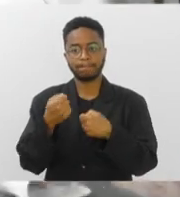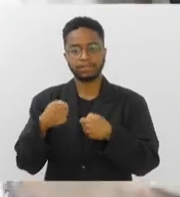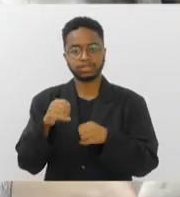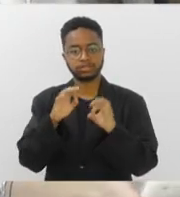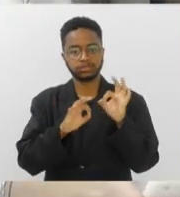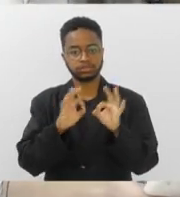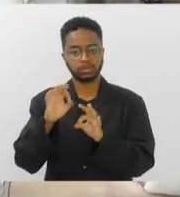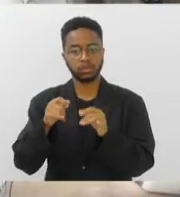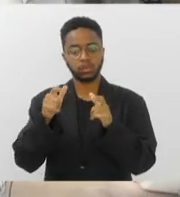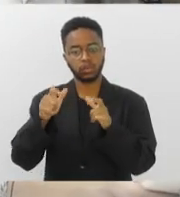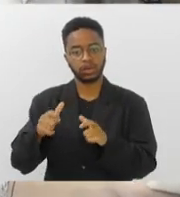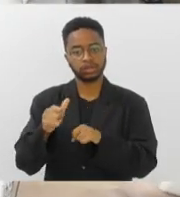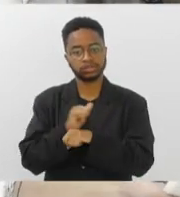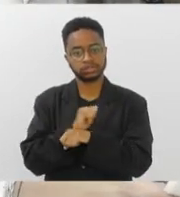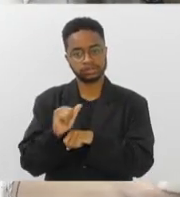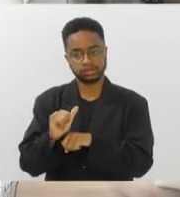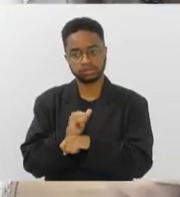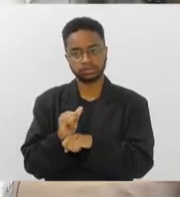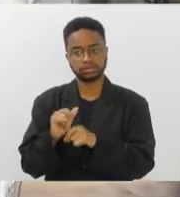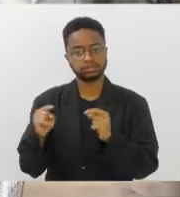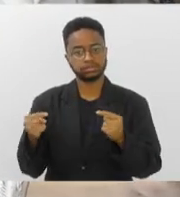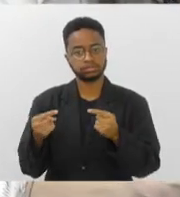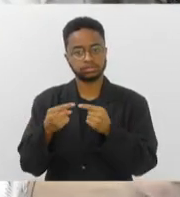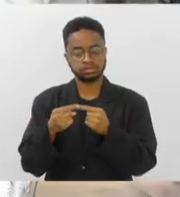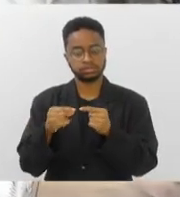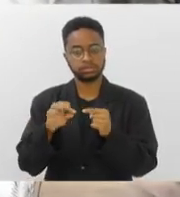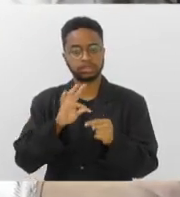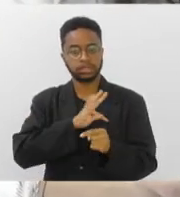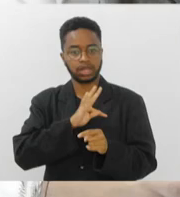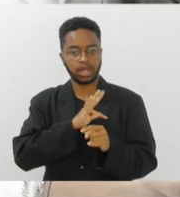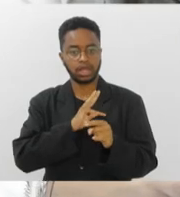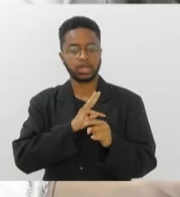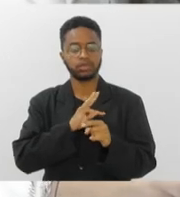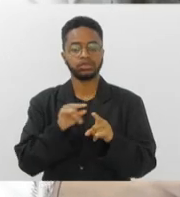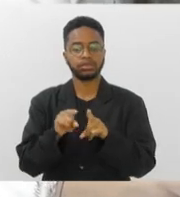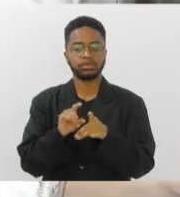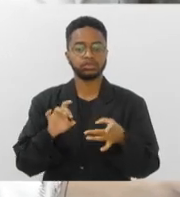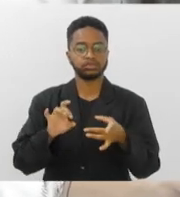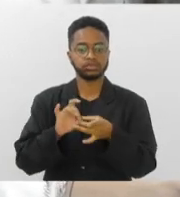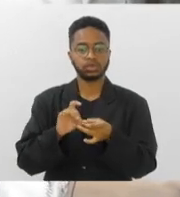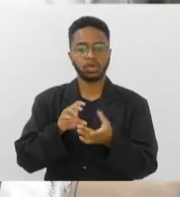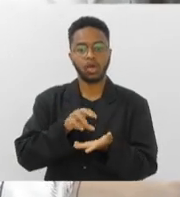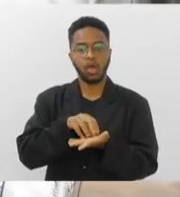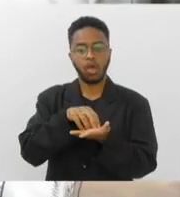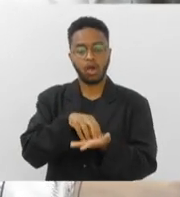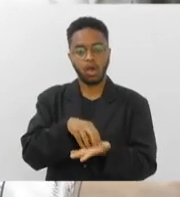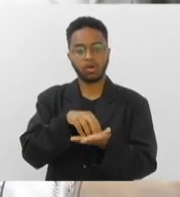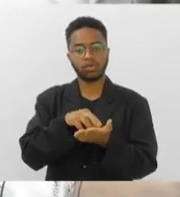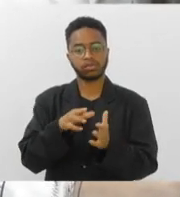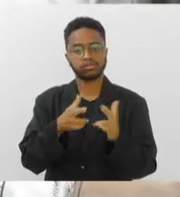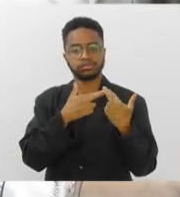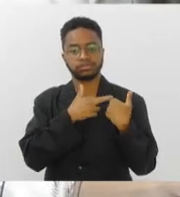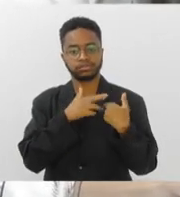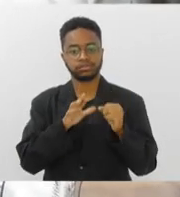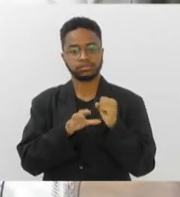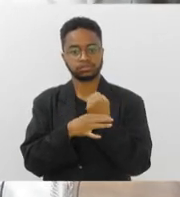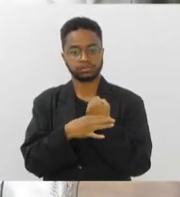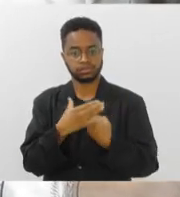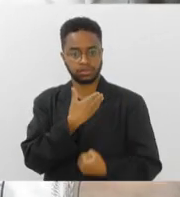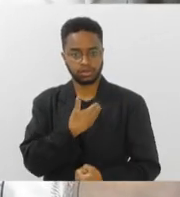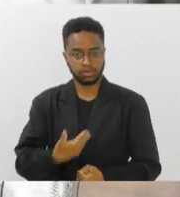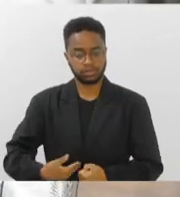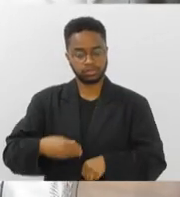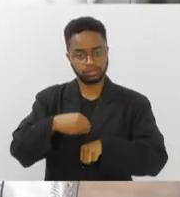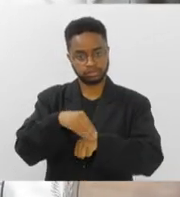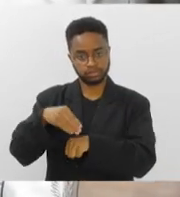instaladas em locais estratégicos, conforme especificações técnicas orientadas pelos órgãos responsáveis pela segurança pública.